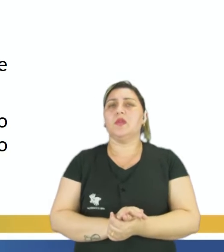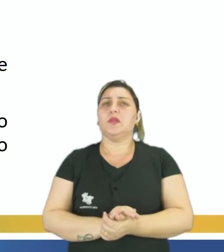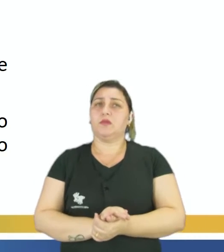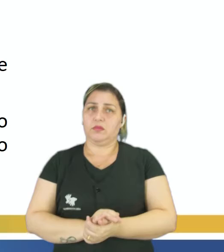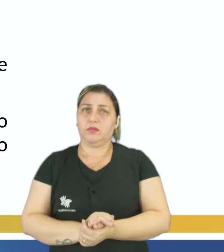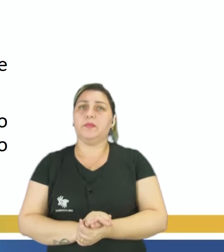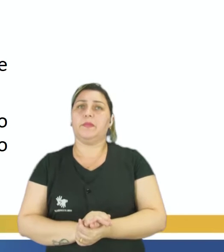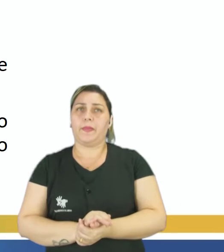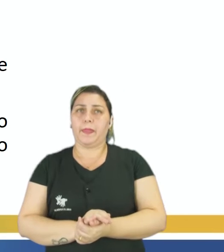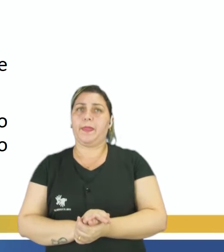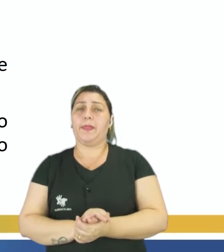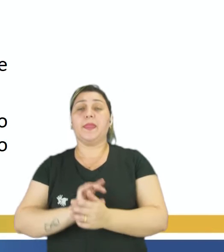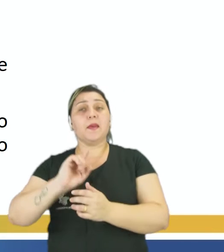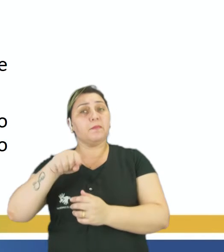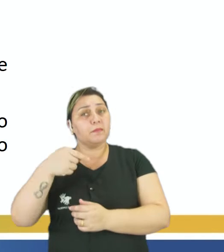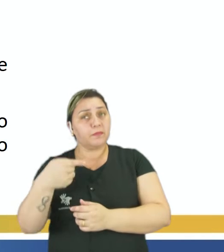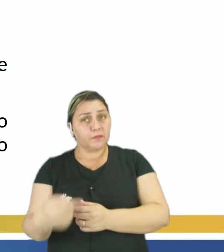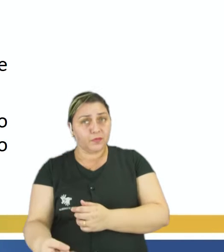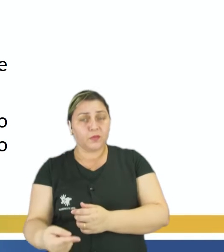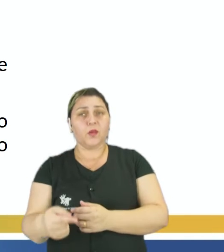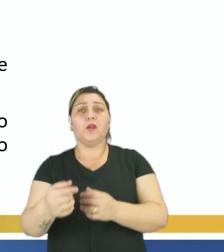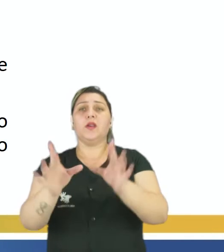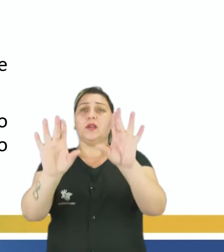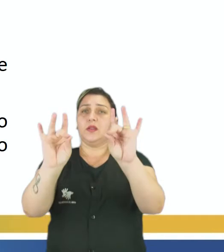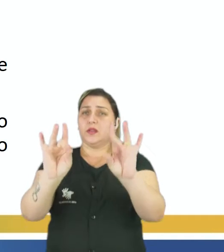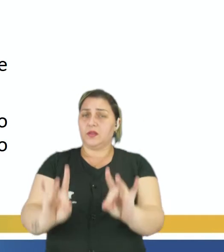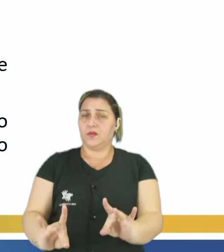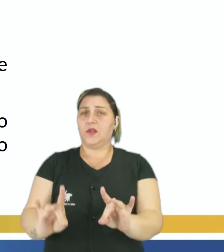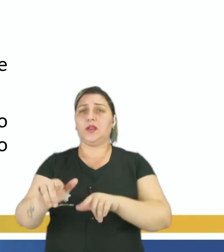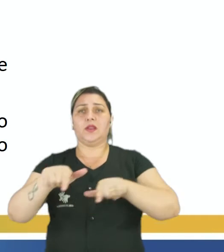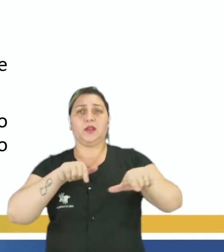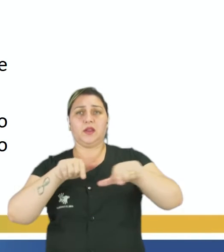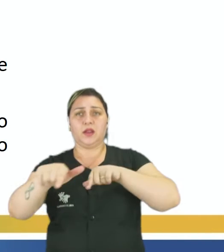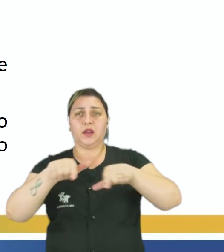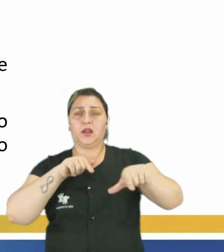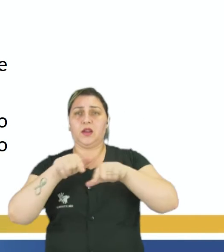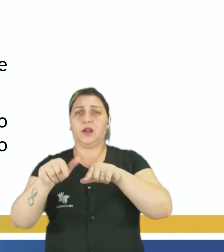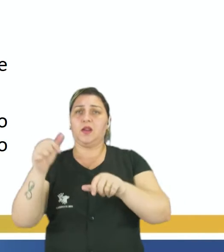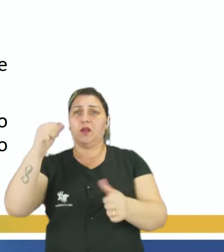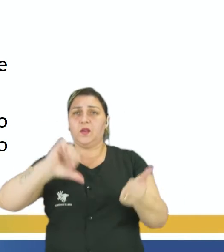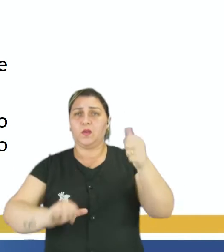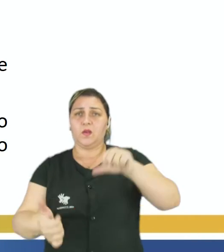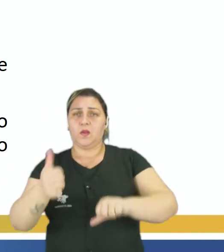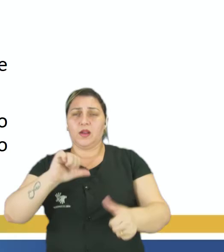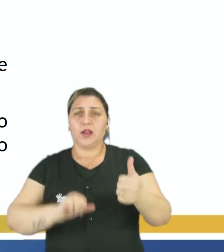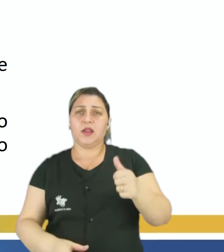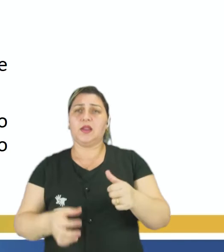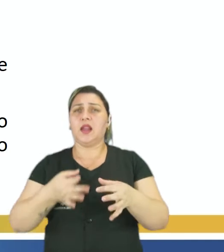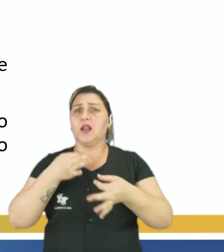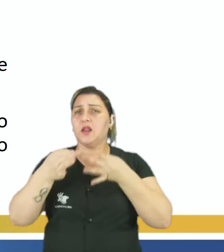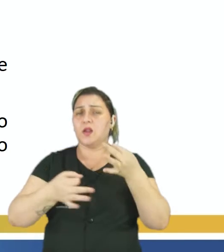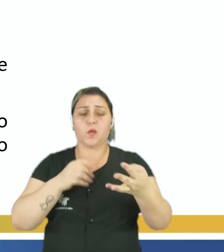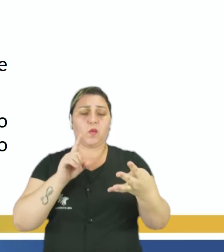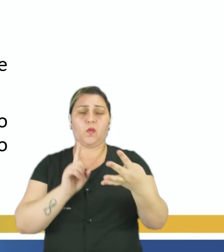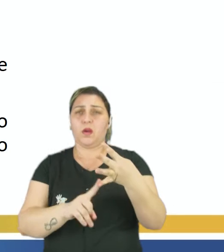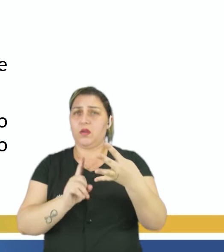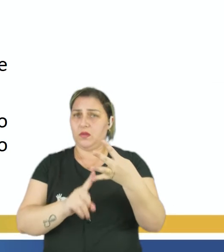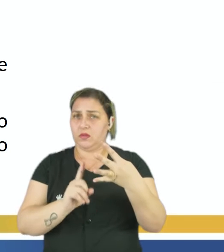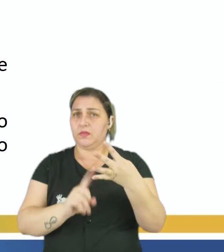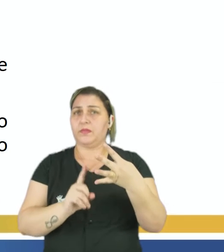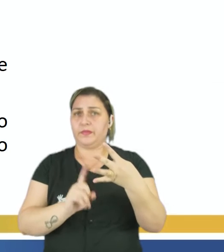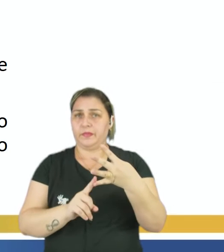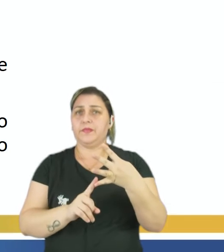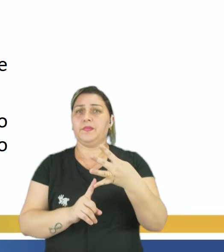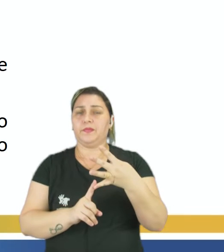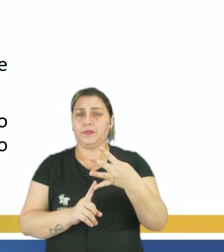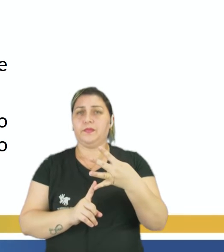relevância dele? Depois da descrição, você vai trabalhar uma análise crítica, seria o quarto passo,